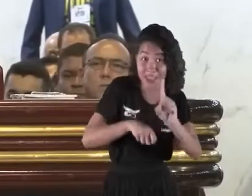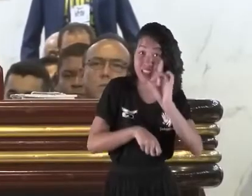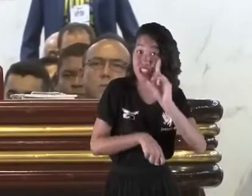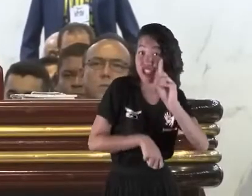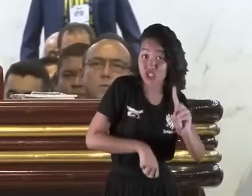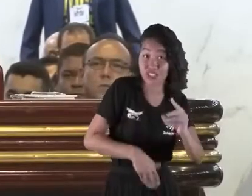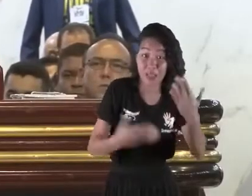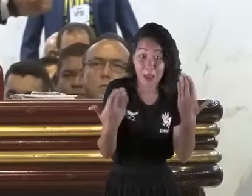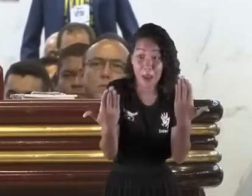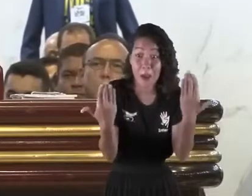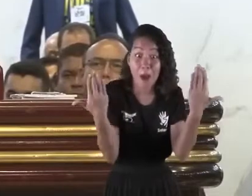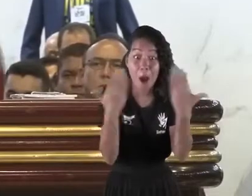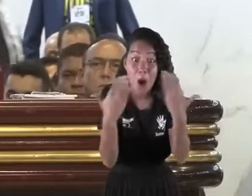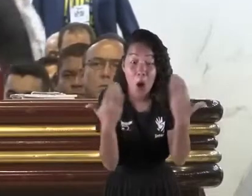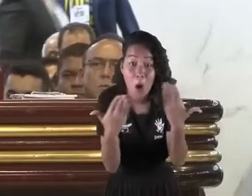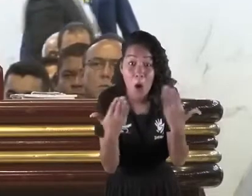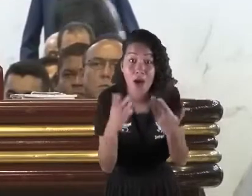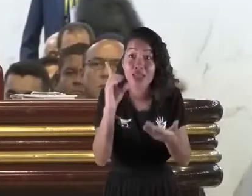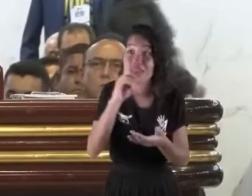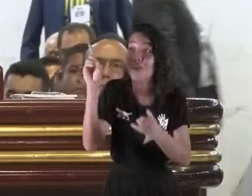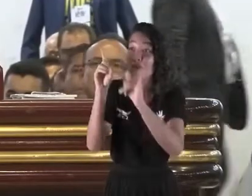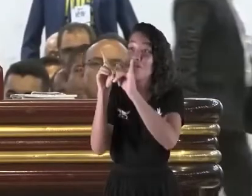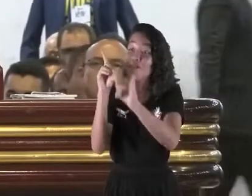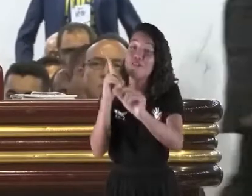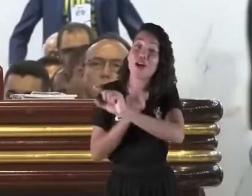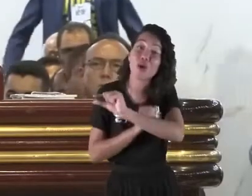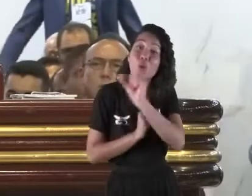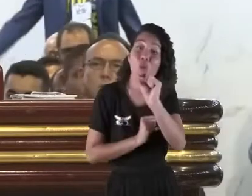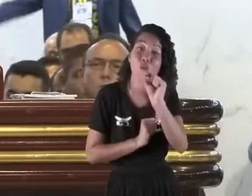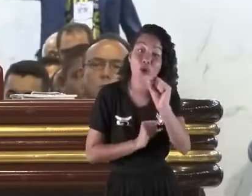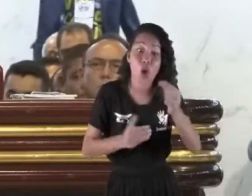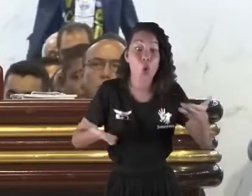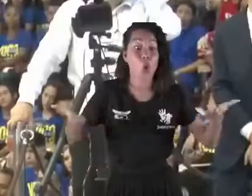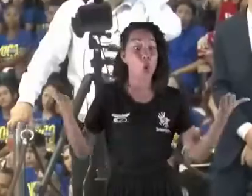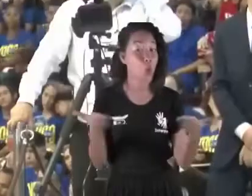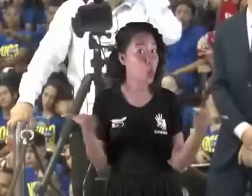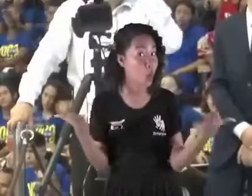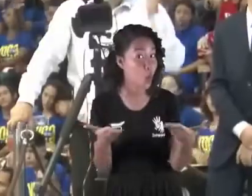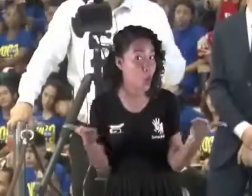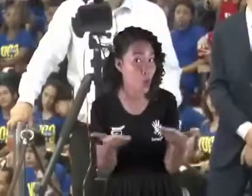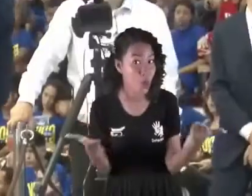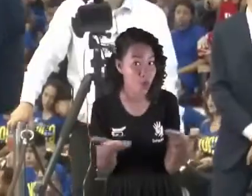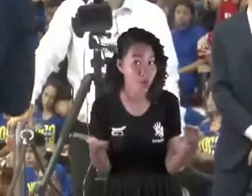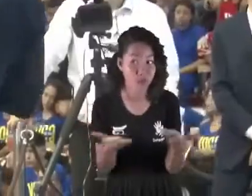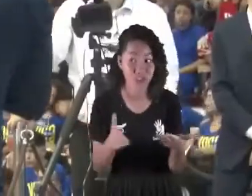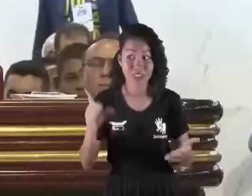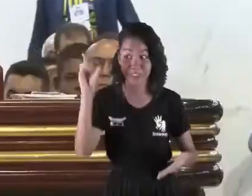porque assim diz Deus na minha boca, é hoje.